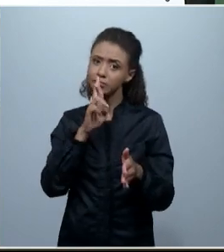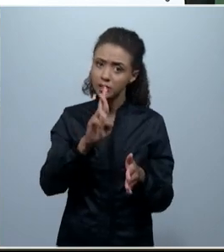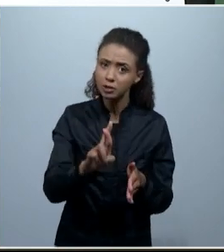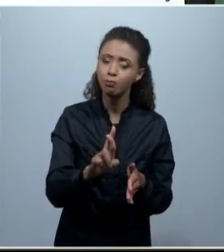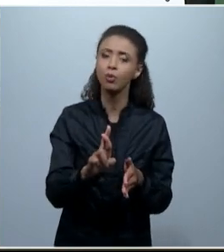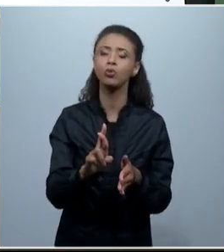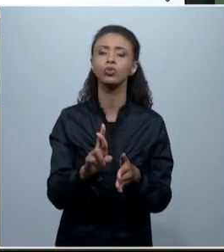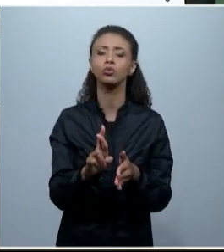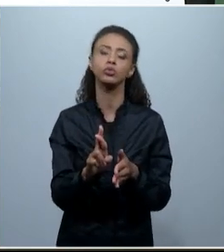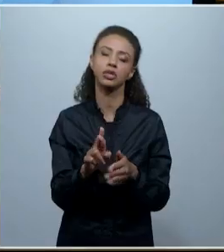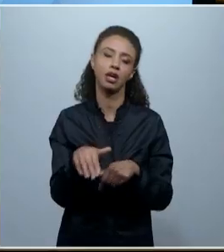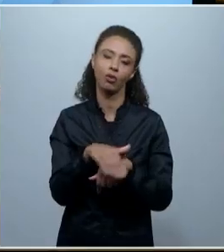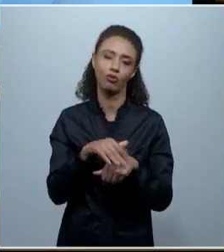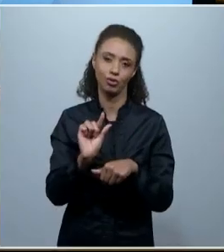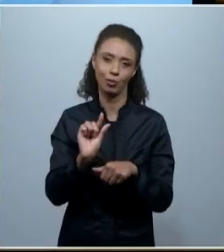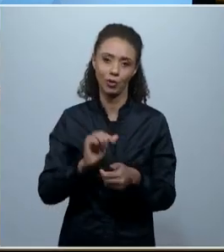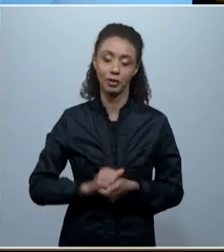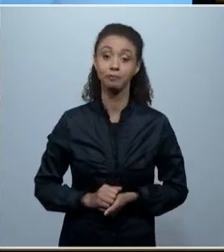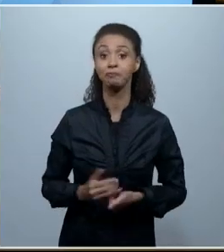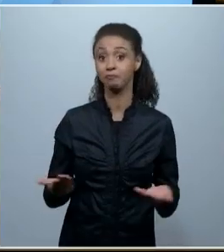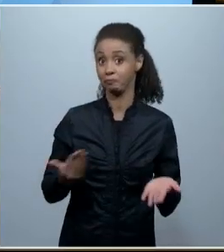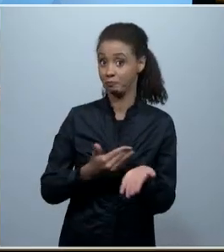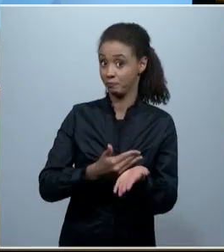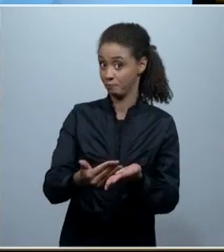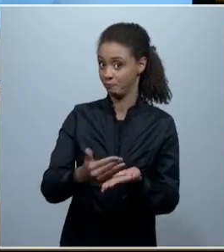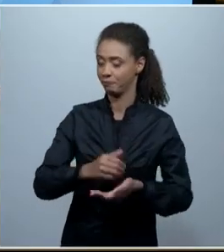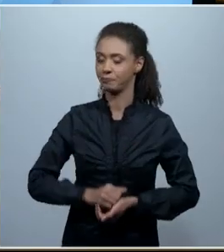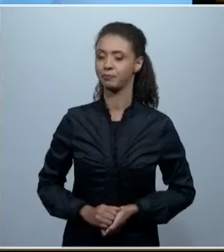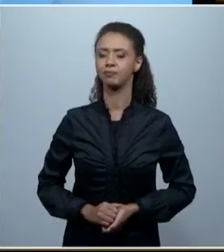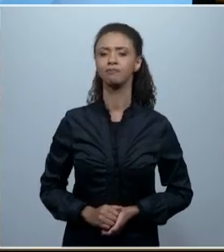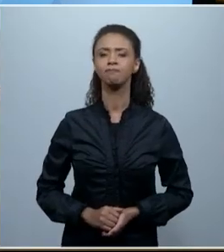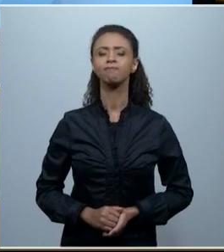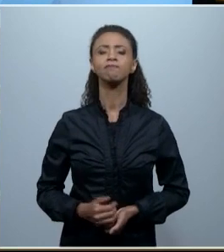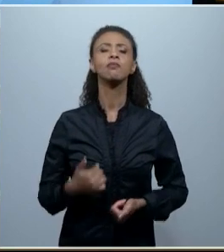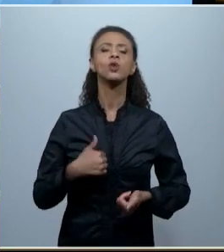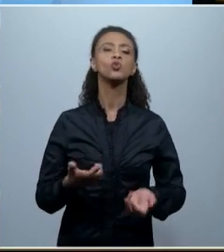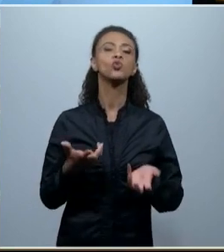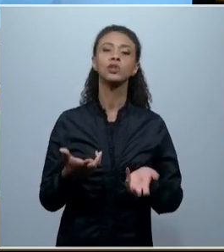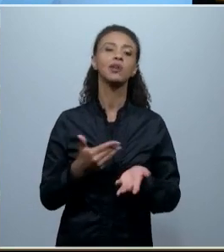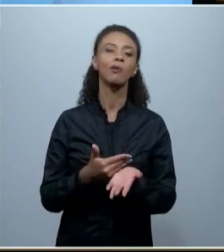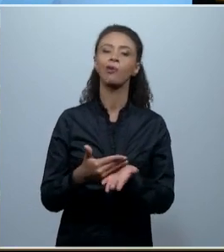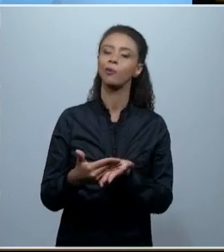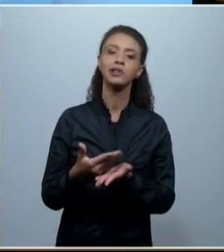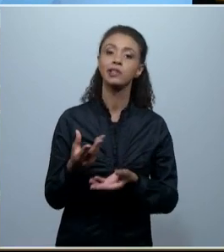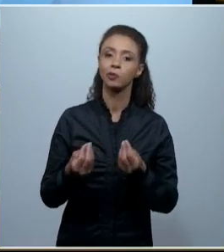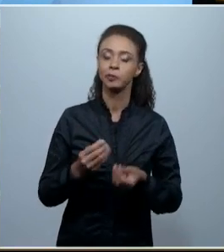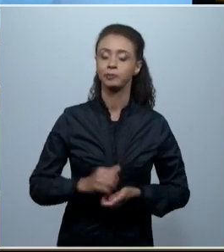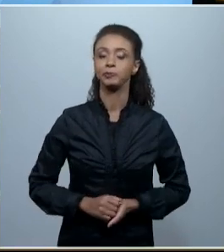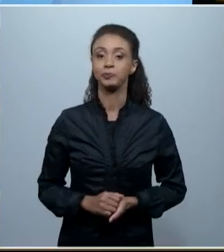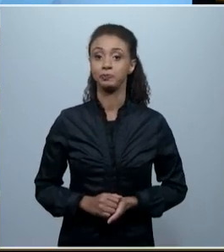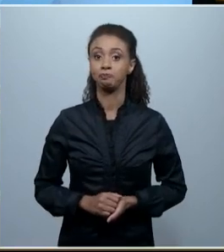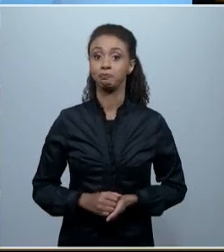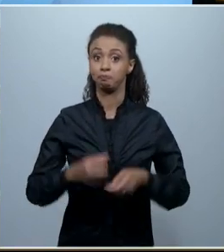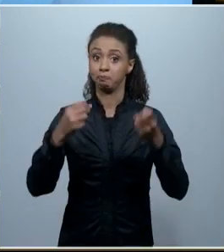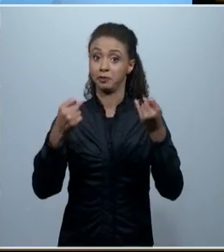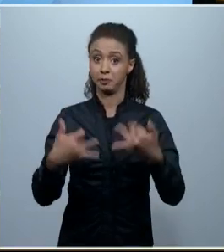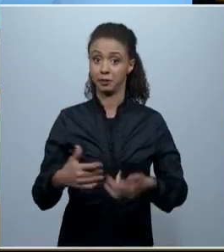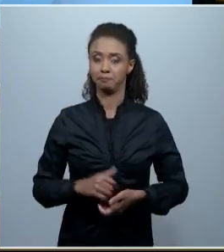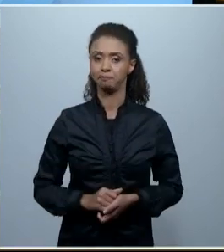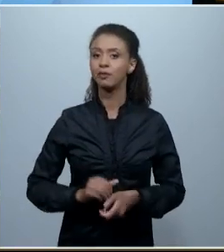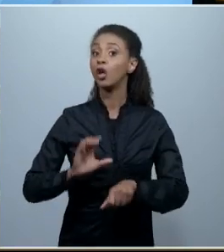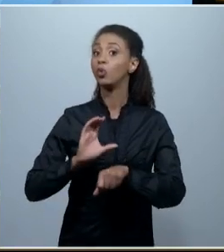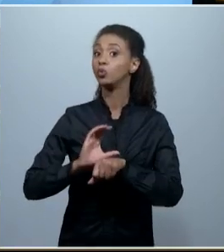então vamos lá pra nossa próxima revisão o que queria começar falando para vocês é assim curso de